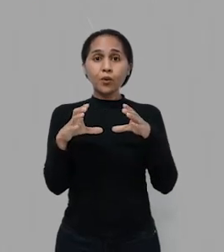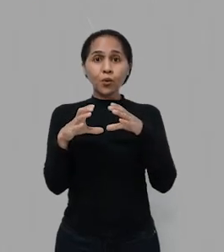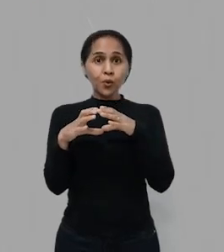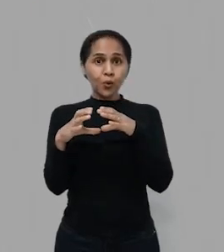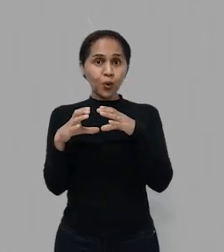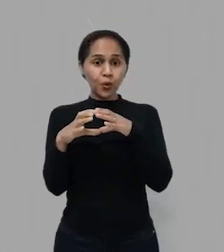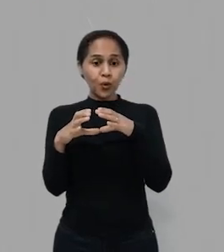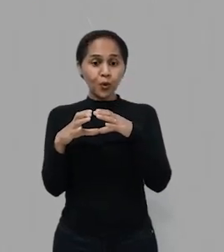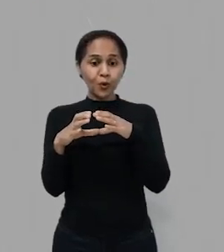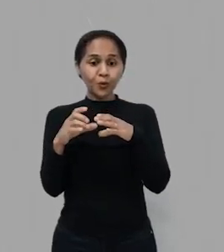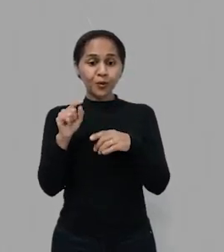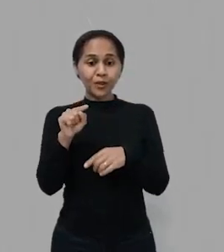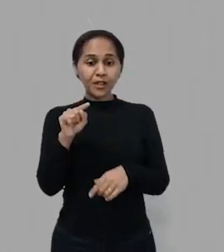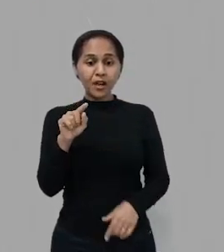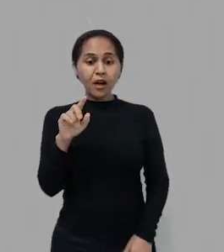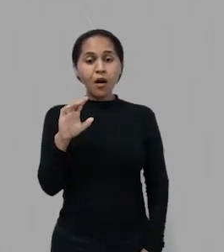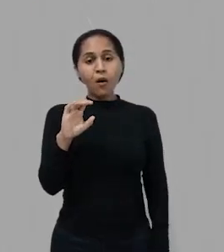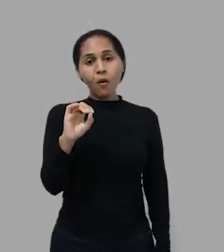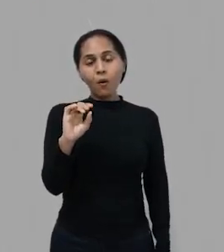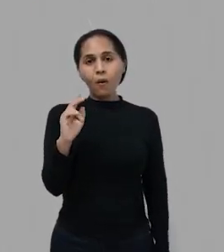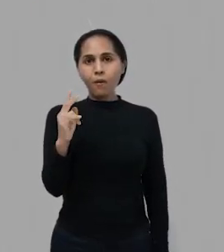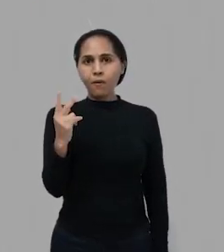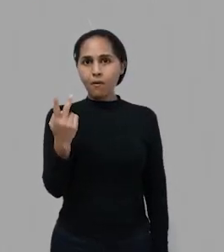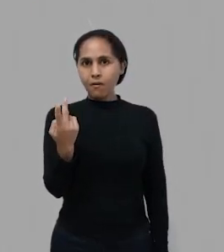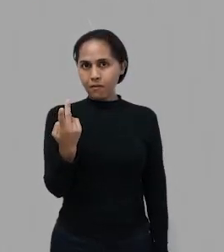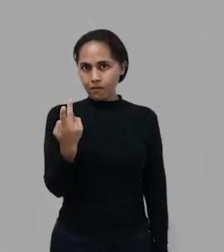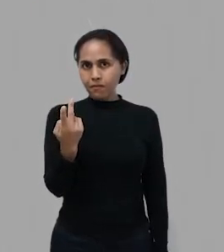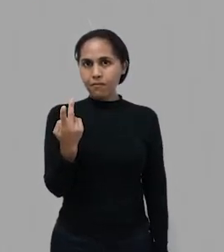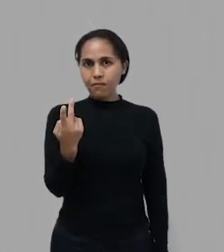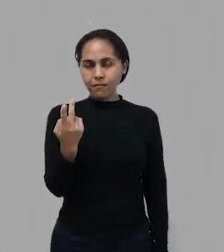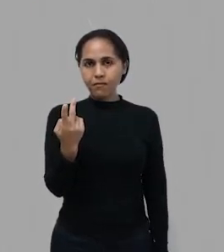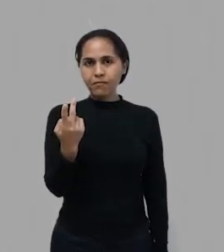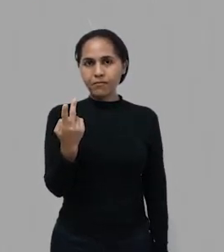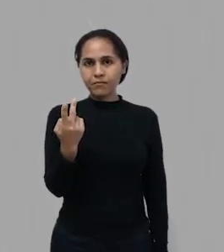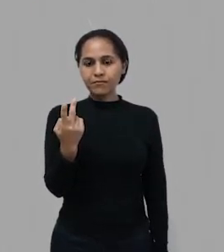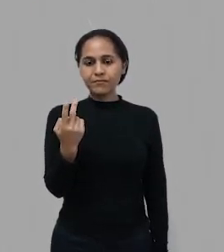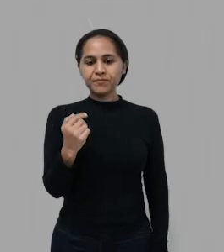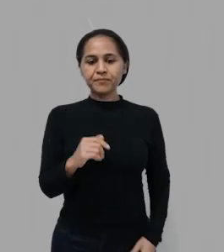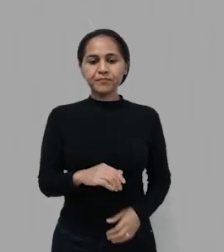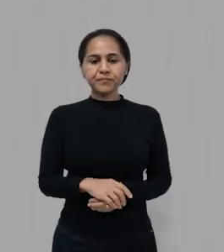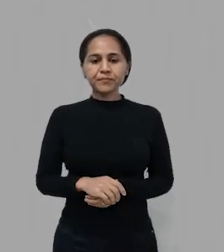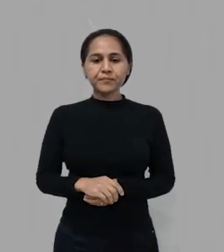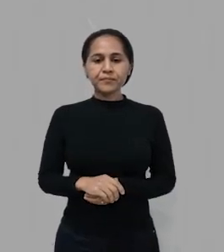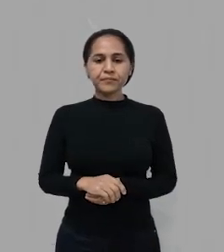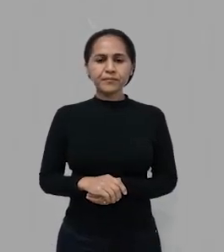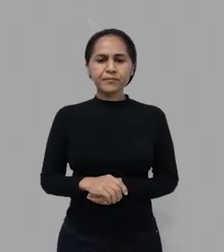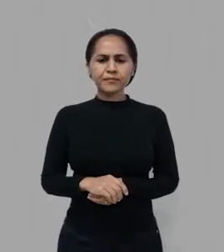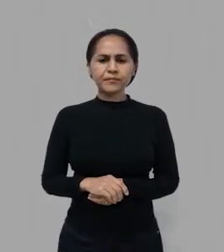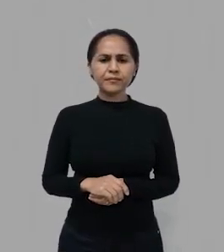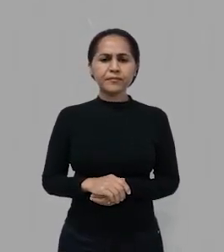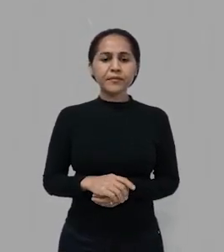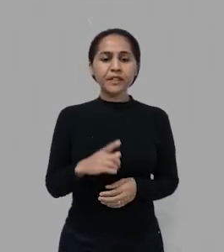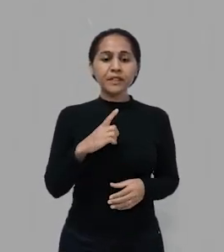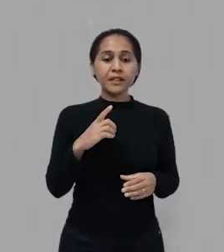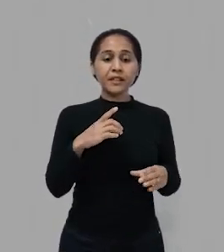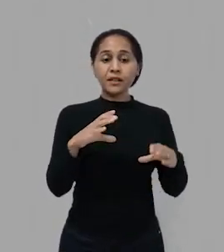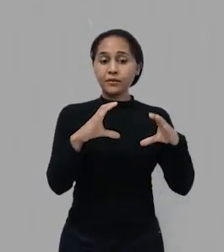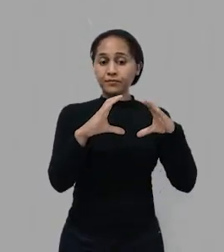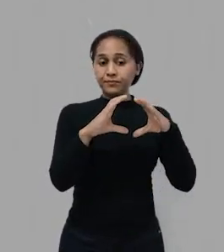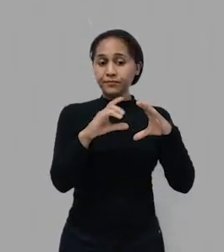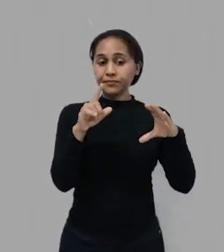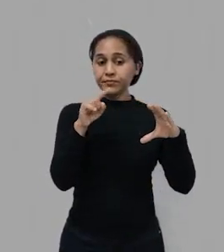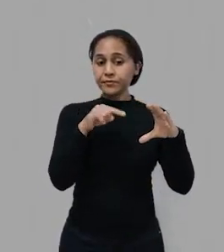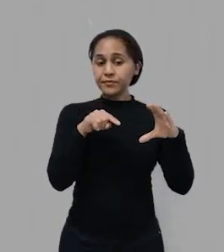hidroxila, grupo OH. Então, grupo OH ligado ao anel aromático, fenol. O anel aromático é um